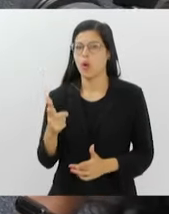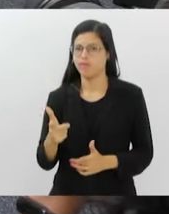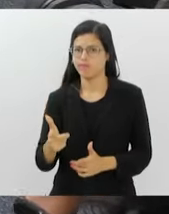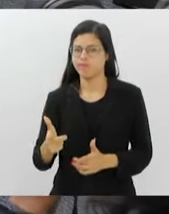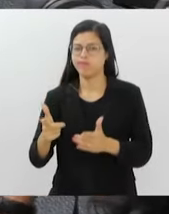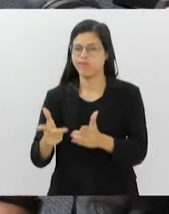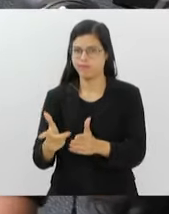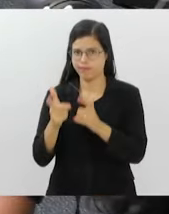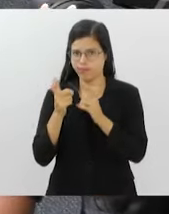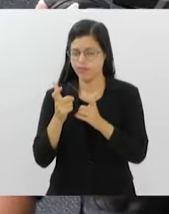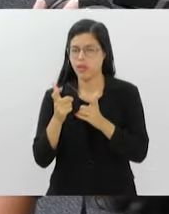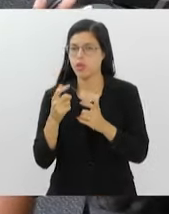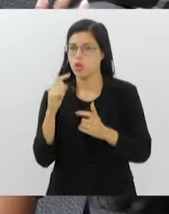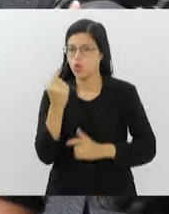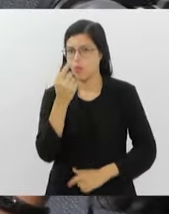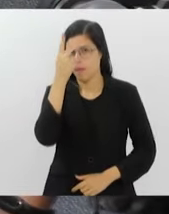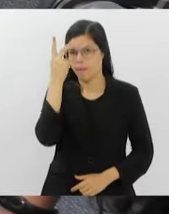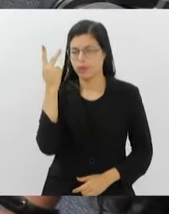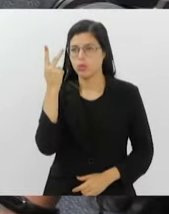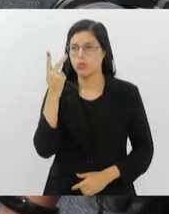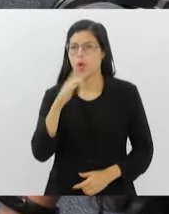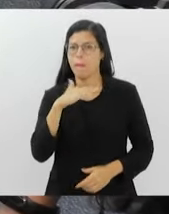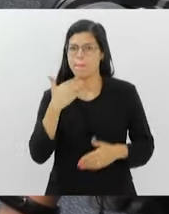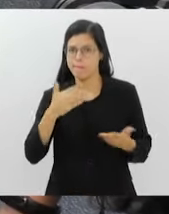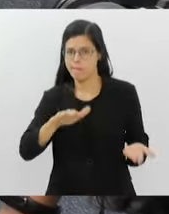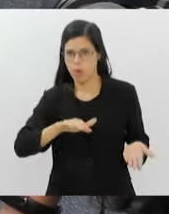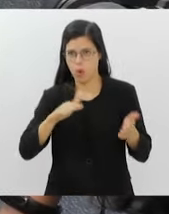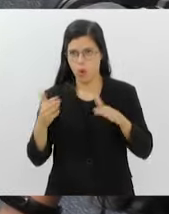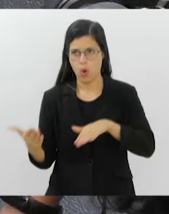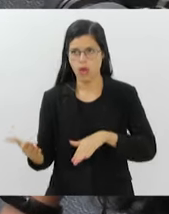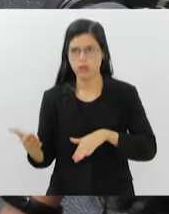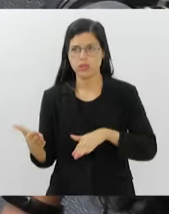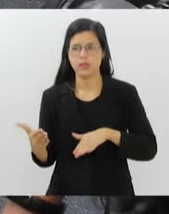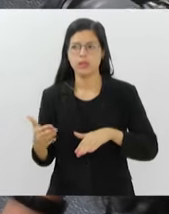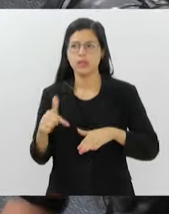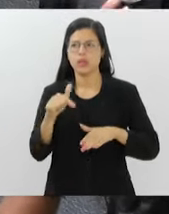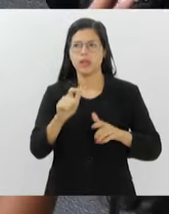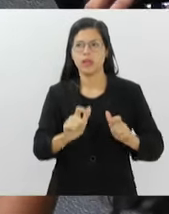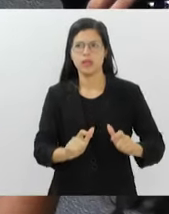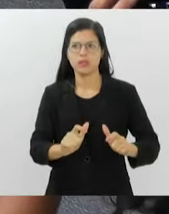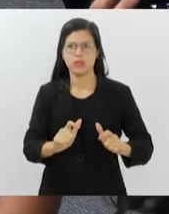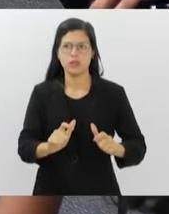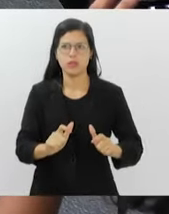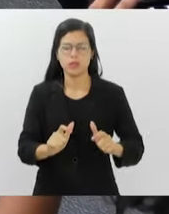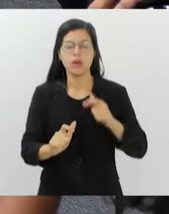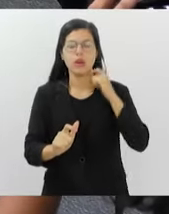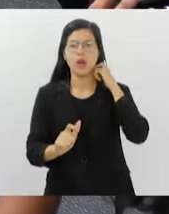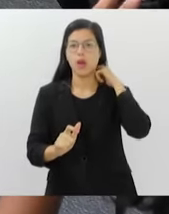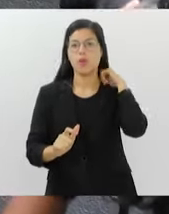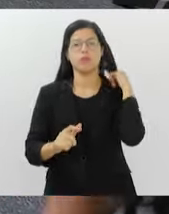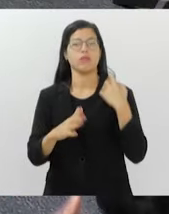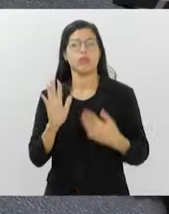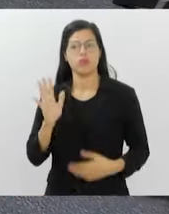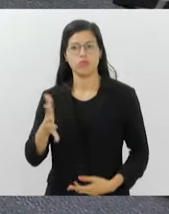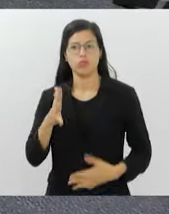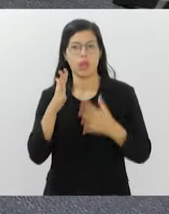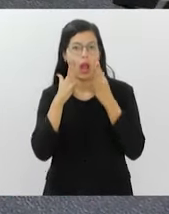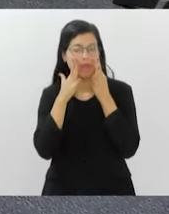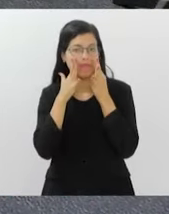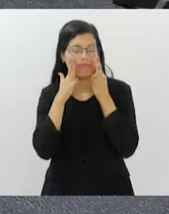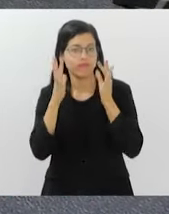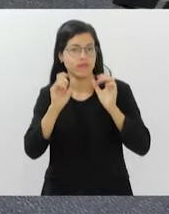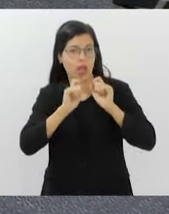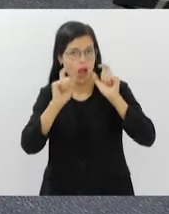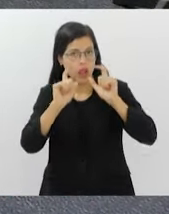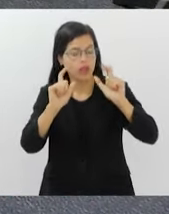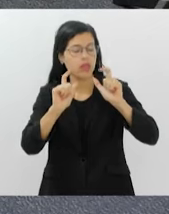exatamente agui nesse nesse Território que é um território que eu venho alertando há mais de 2 anos